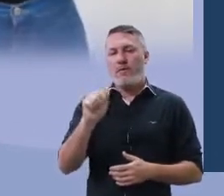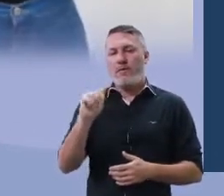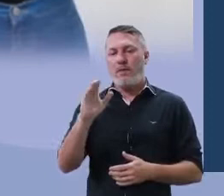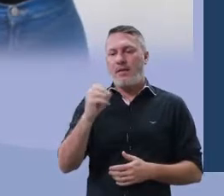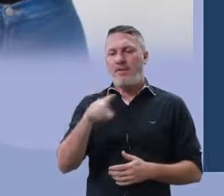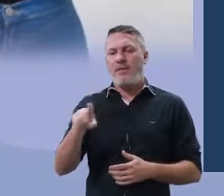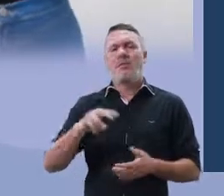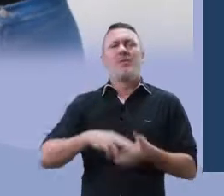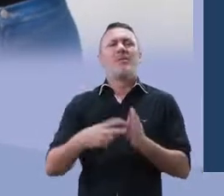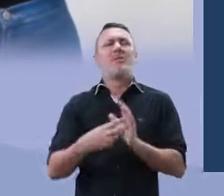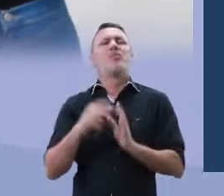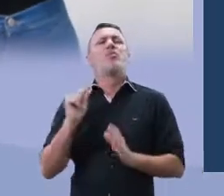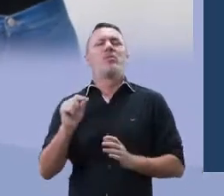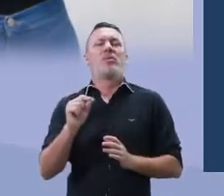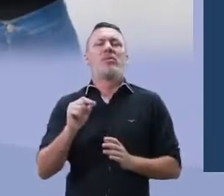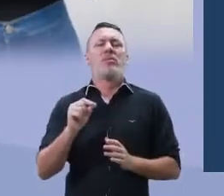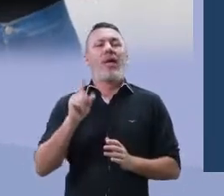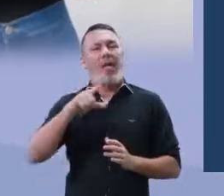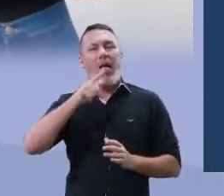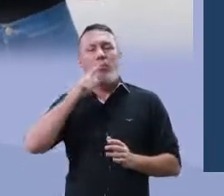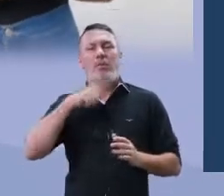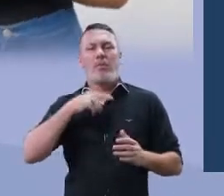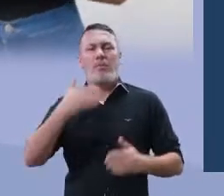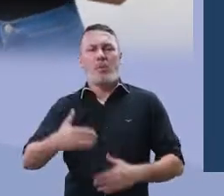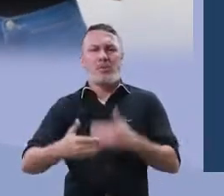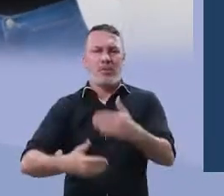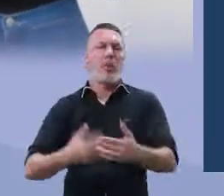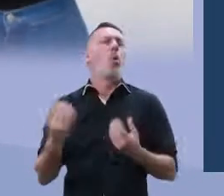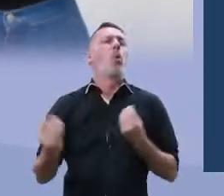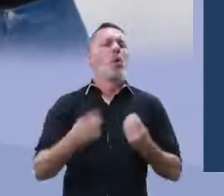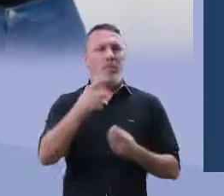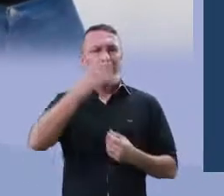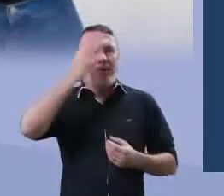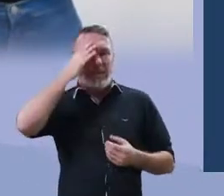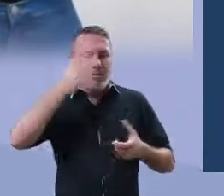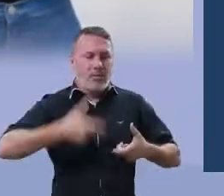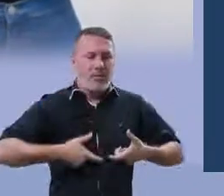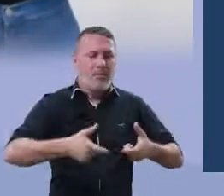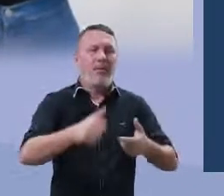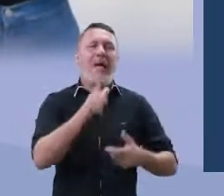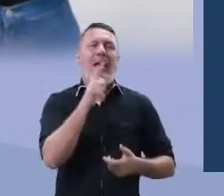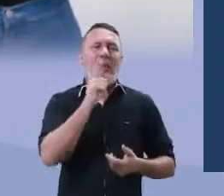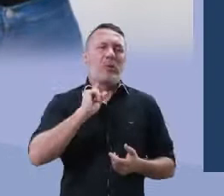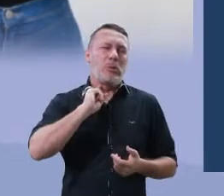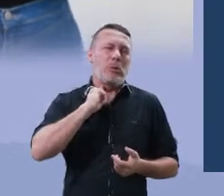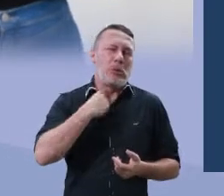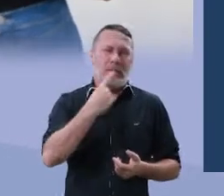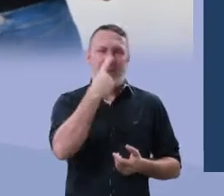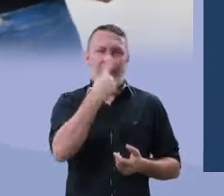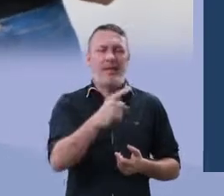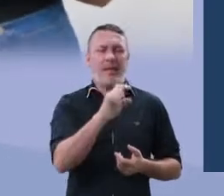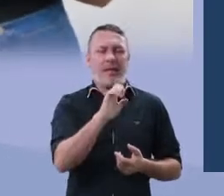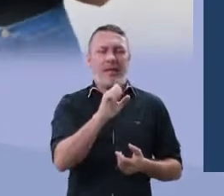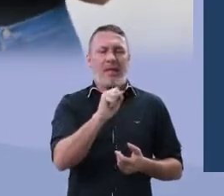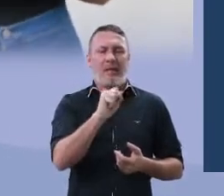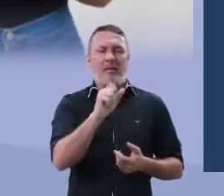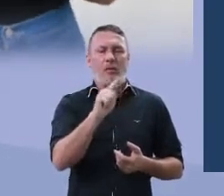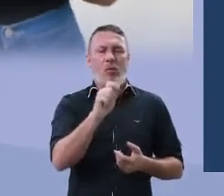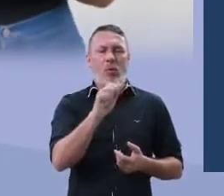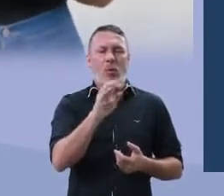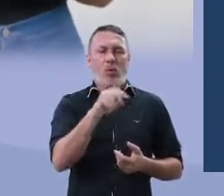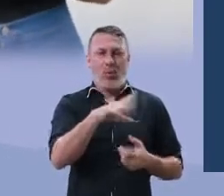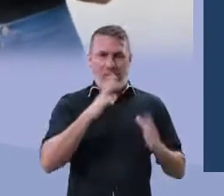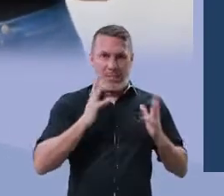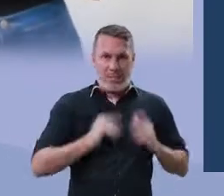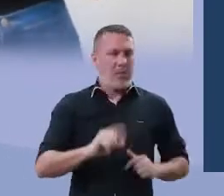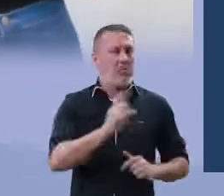uma água passando pelo processo de eutrofização? Muitas vezes o esgoto ele não é tratado antes de ser